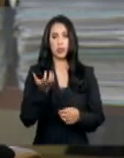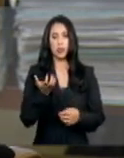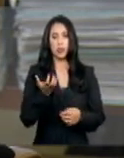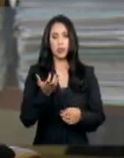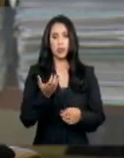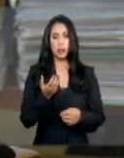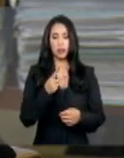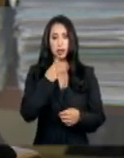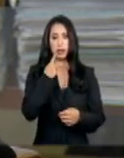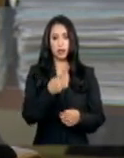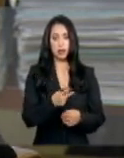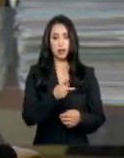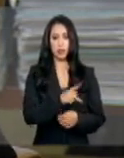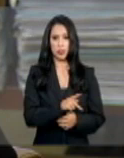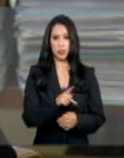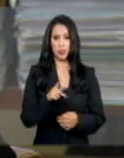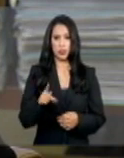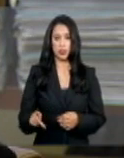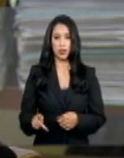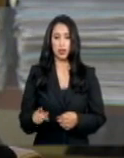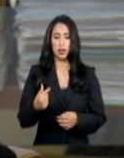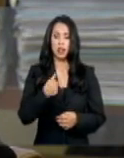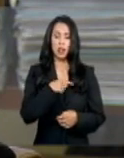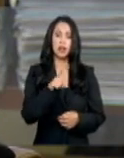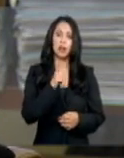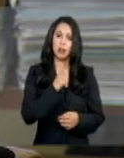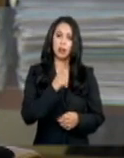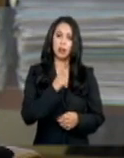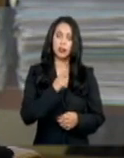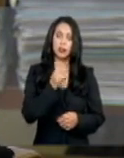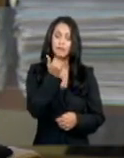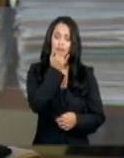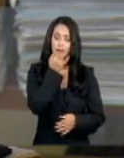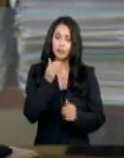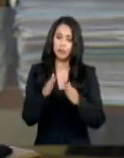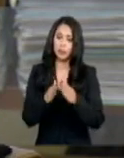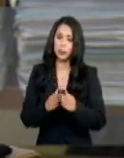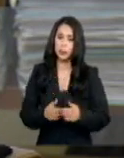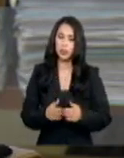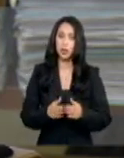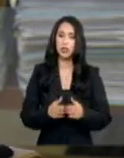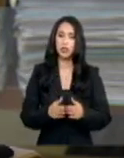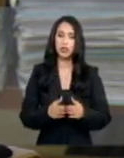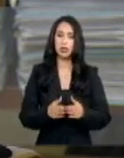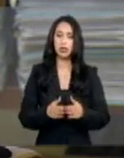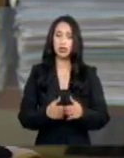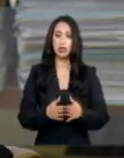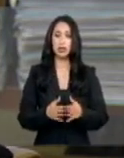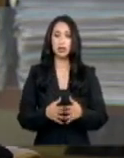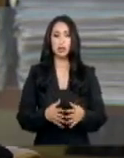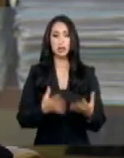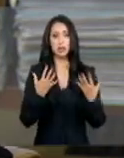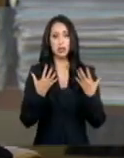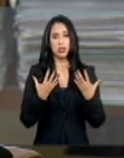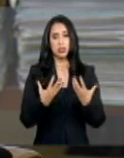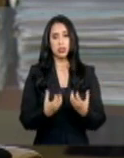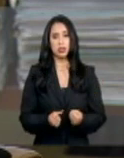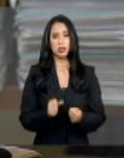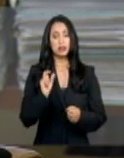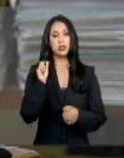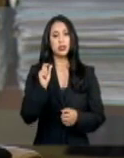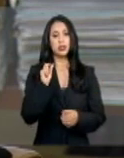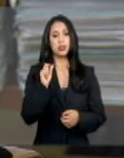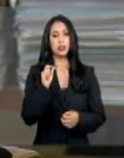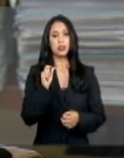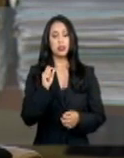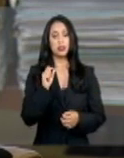presidente eu tenho com a devida vênia de vossa excelência por plenamente a coliseu a questão suscitada